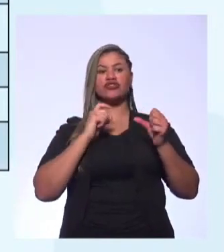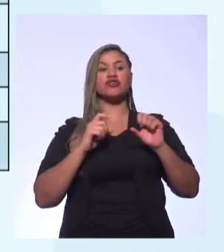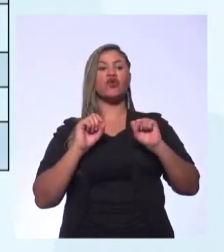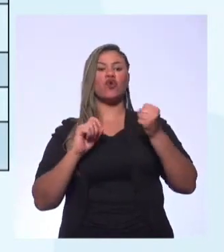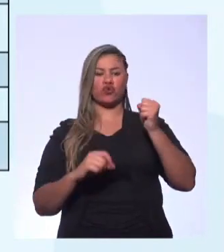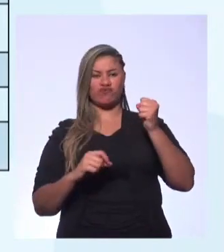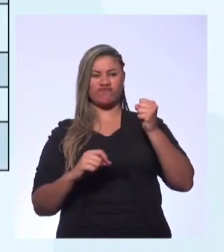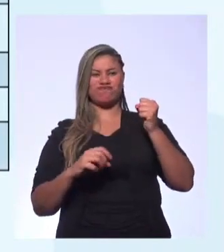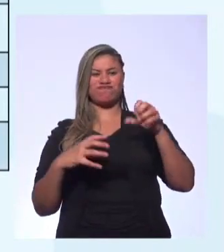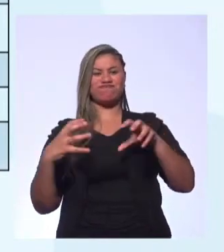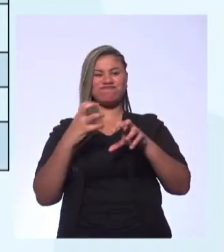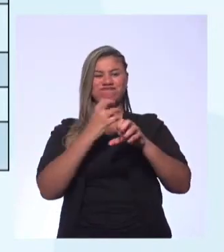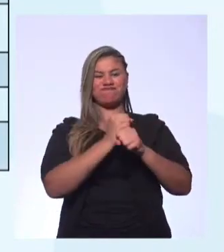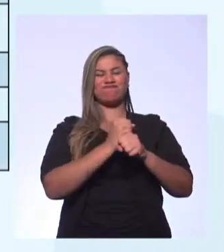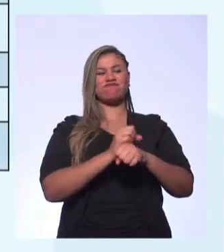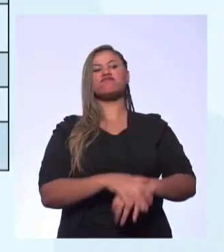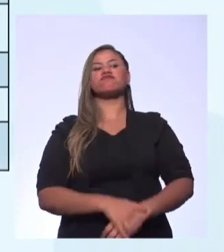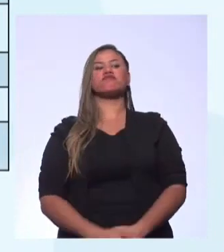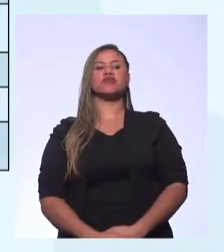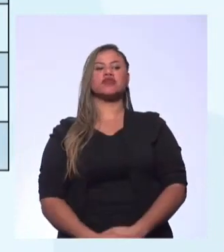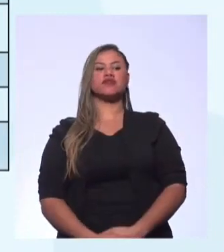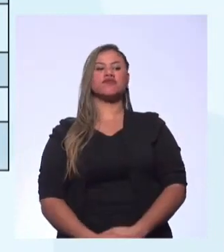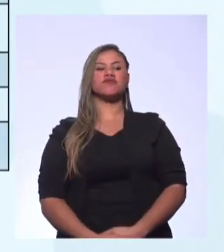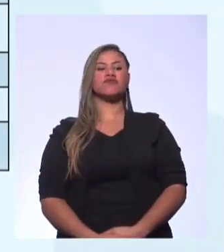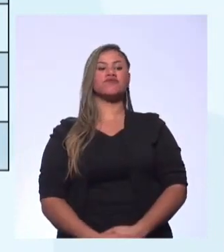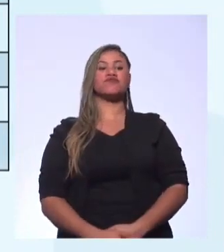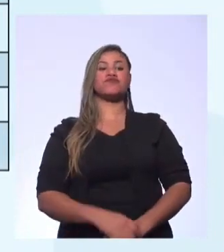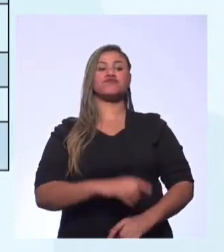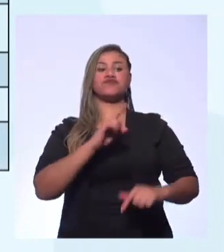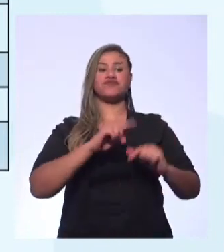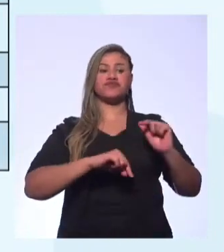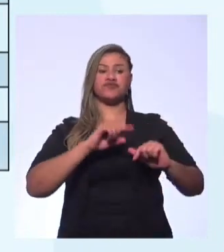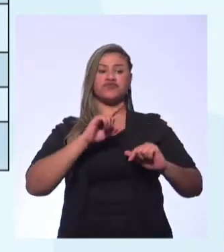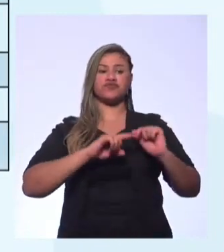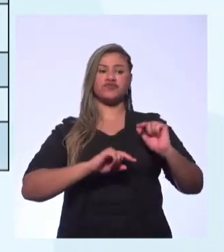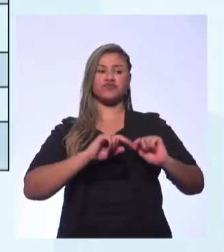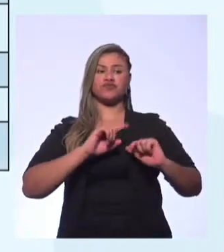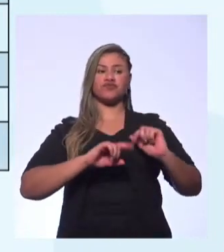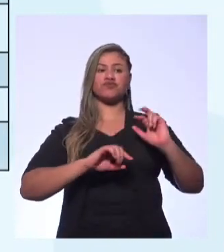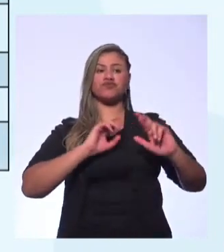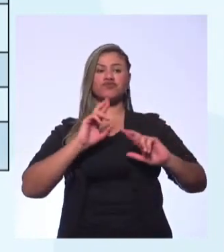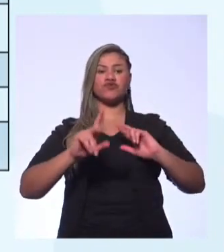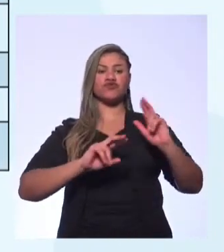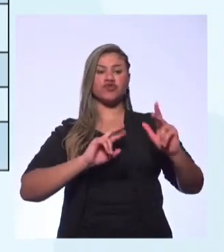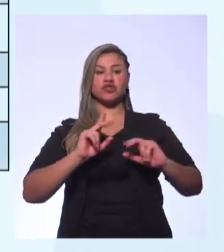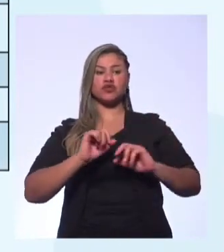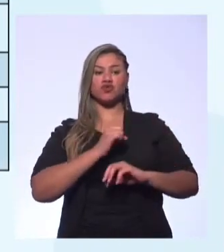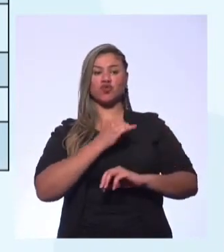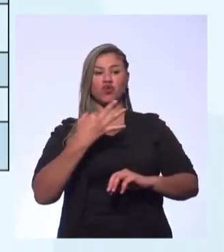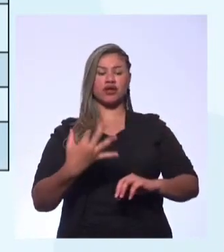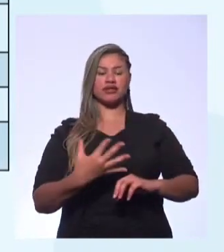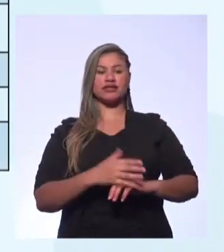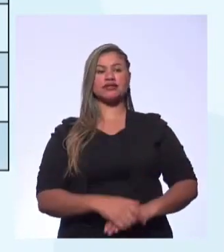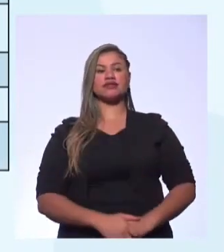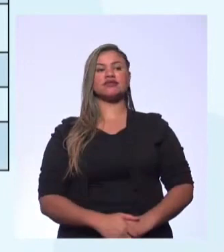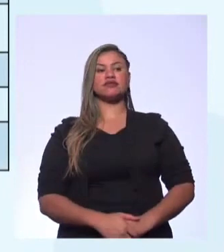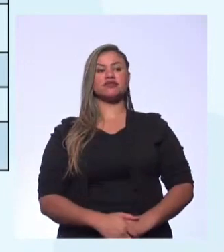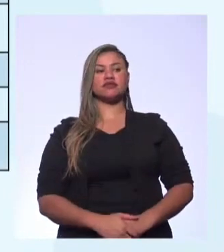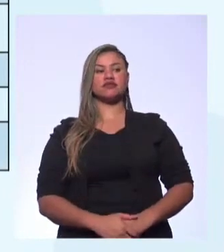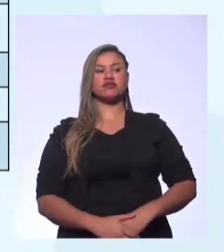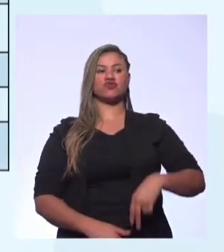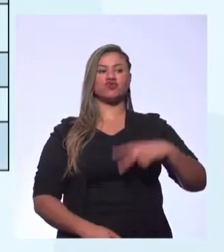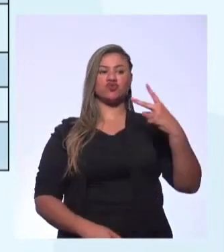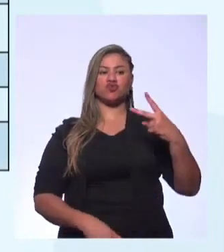moléculas? Eu tenho 8 moléculas. Aí ele pergunta quantas substâncias eu tenho distintas. Então, eu tenho, né, 2